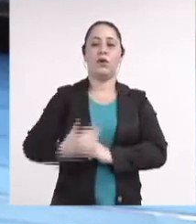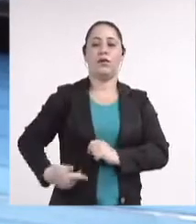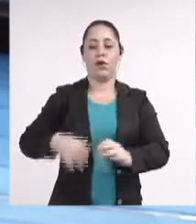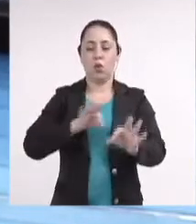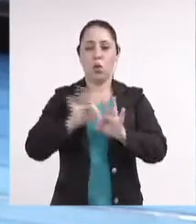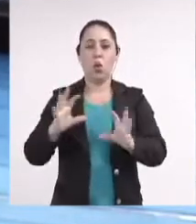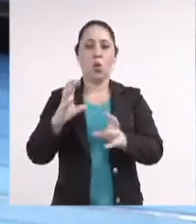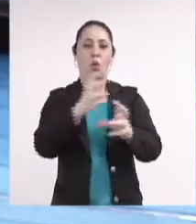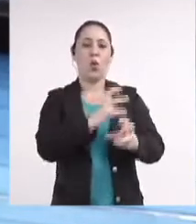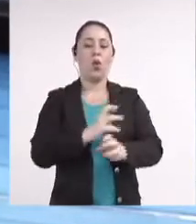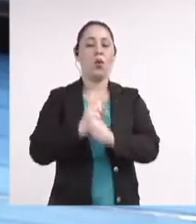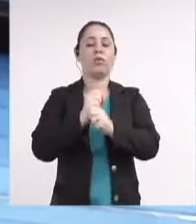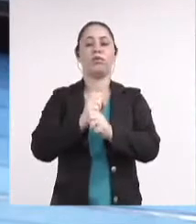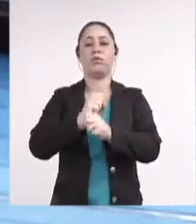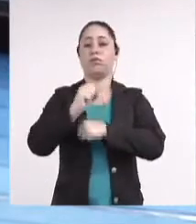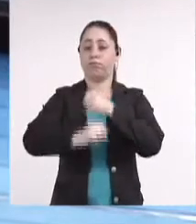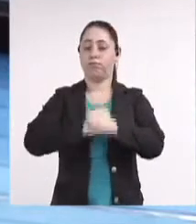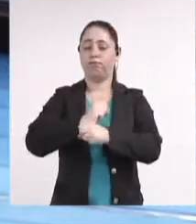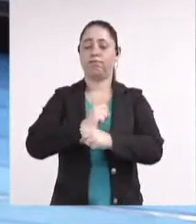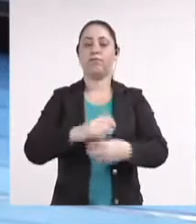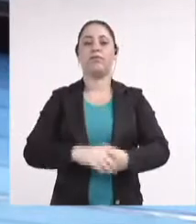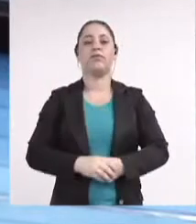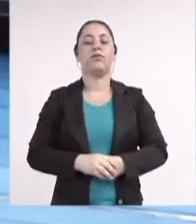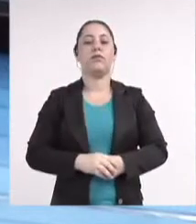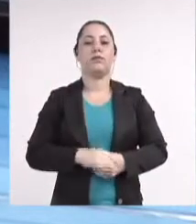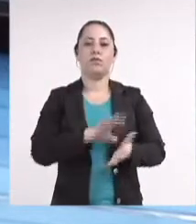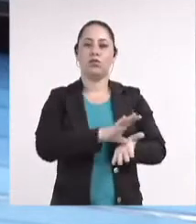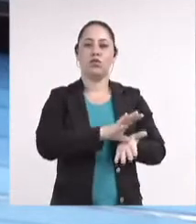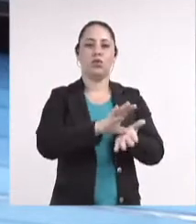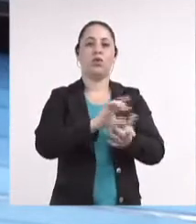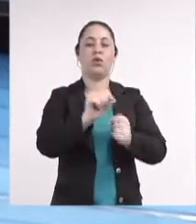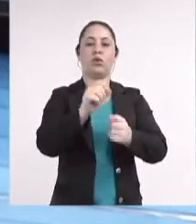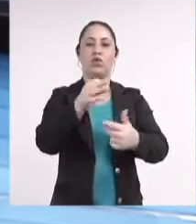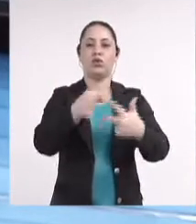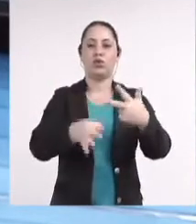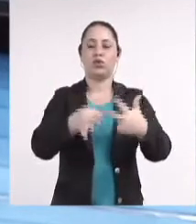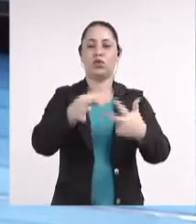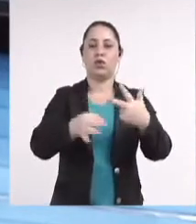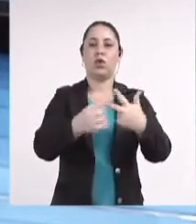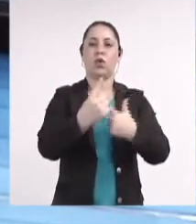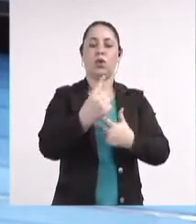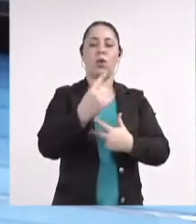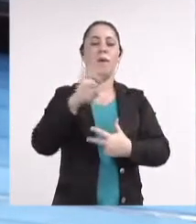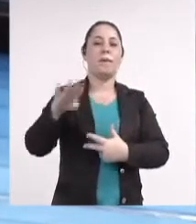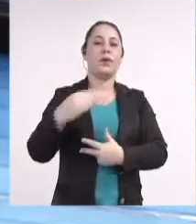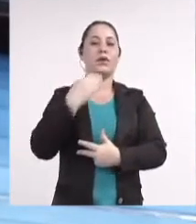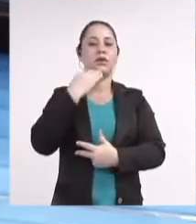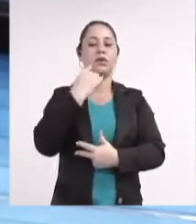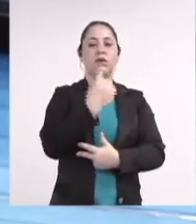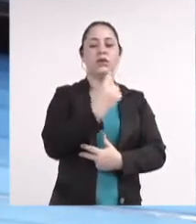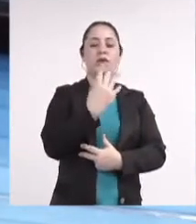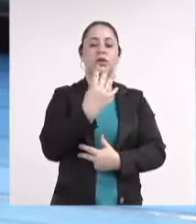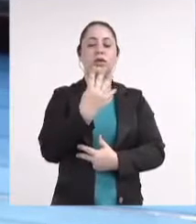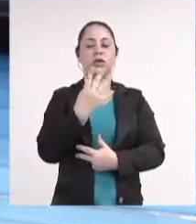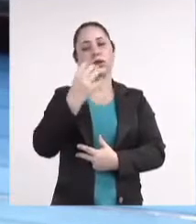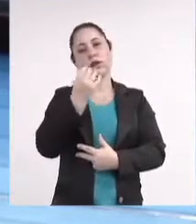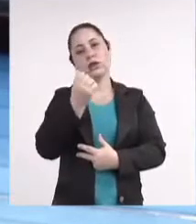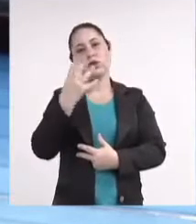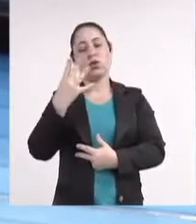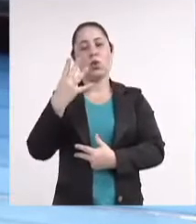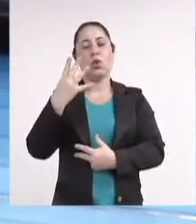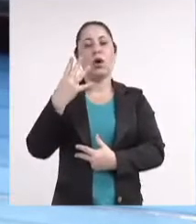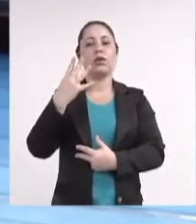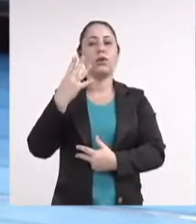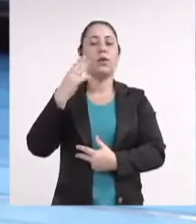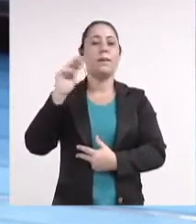para arrecadação no ano que vem. Serão destinados aos poderes do Judiciário 1 bilhão 164 milhões de reais, pouco mais do que